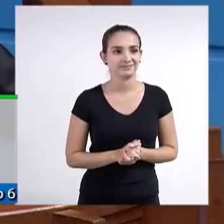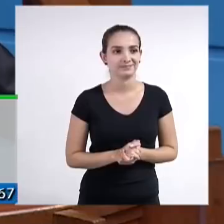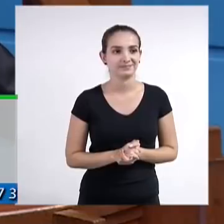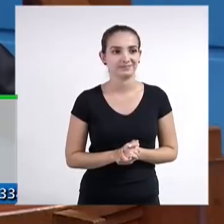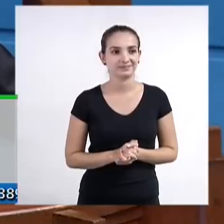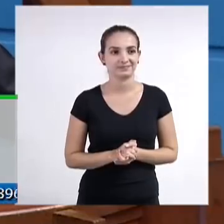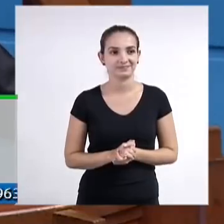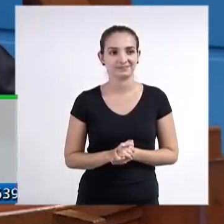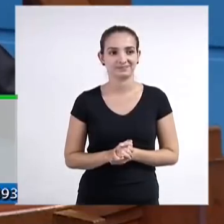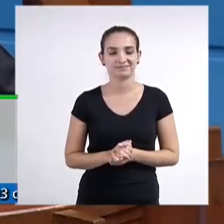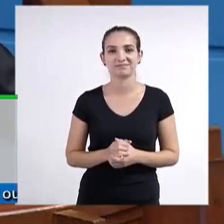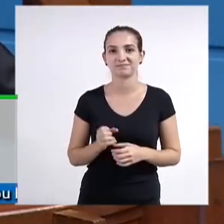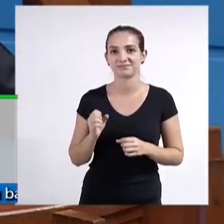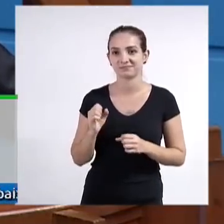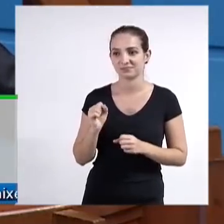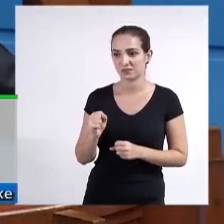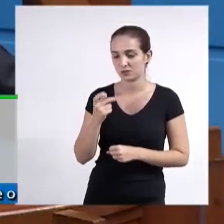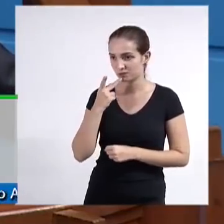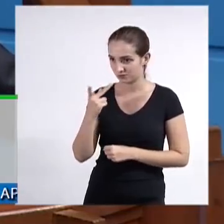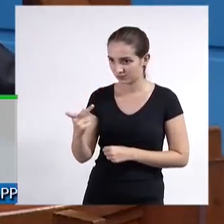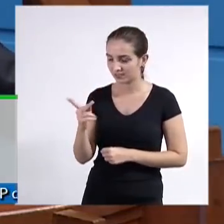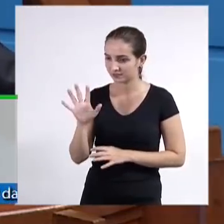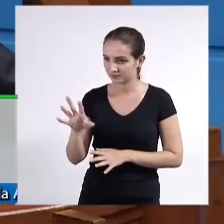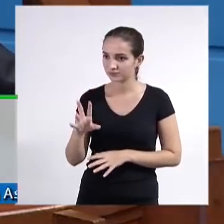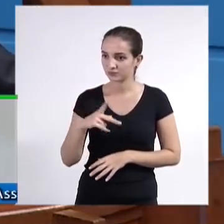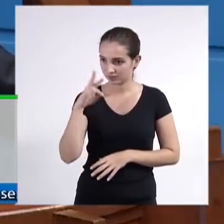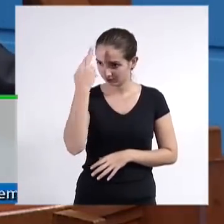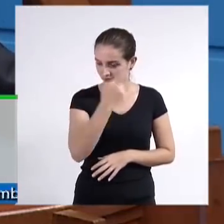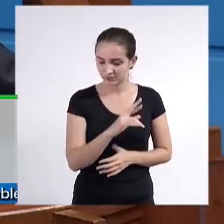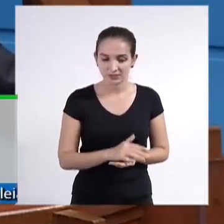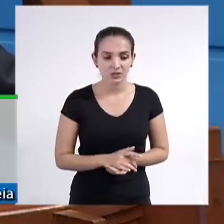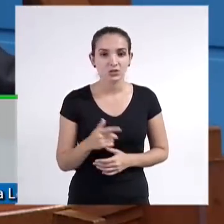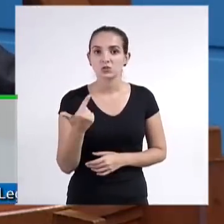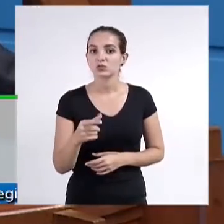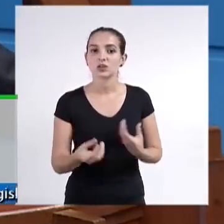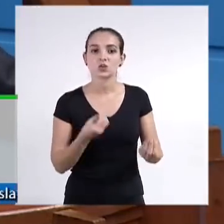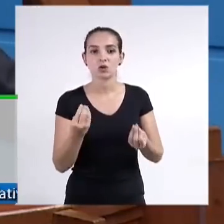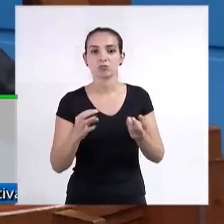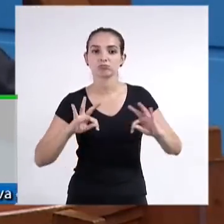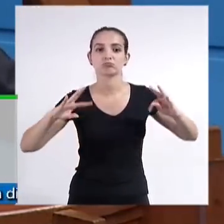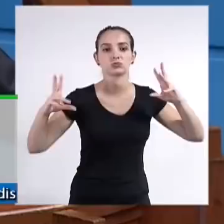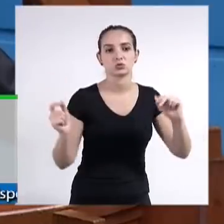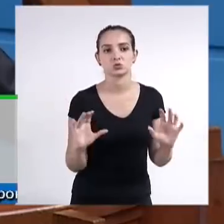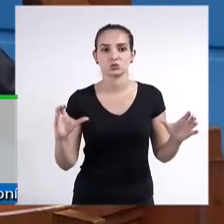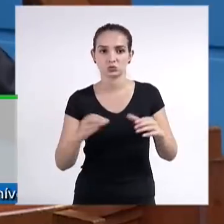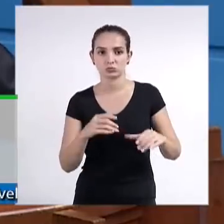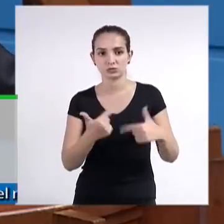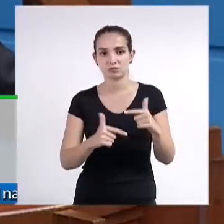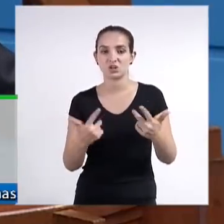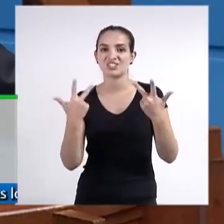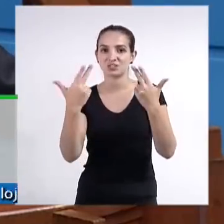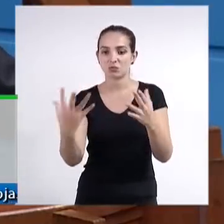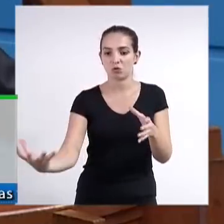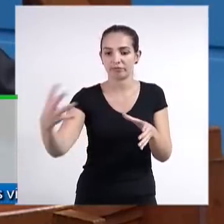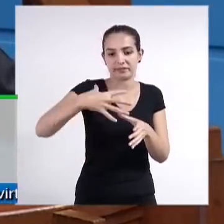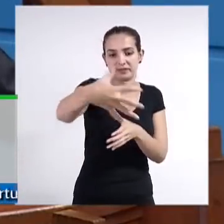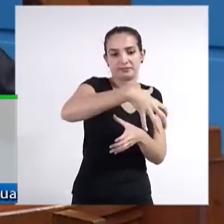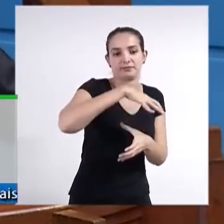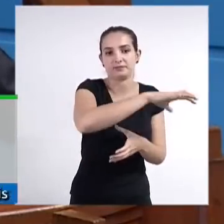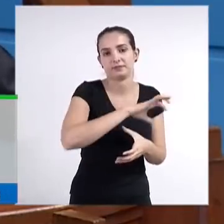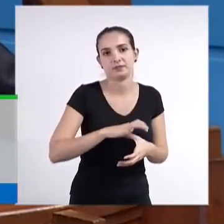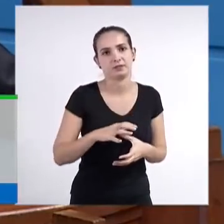Permite uma parte? Vou permitir a parte de Vossa Excelência. Não tem como colocar todos os trabalhadores na vala comum nessa reforma da Previdência. Não tem